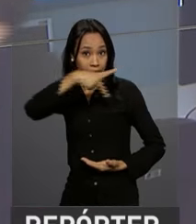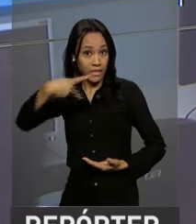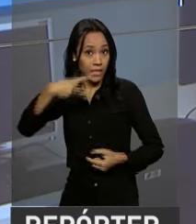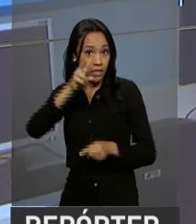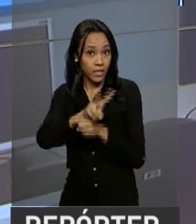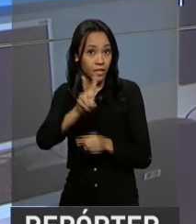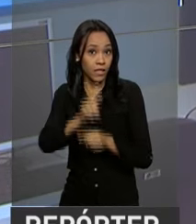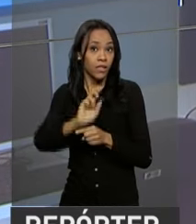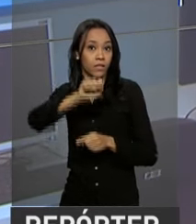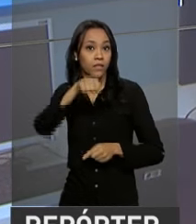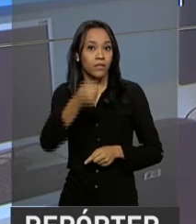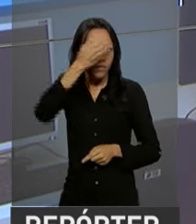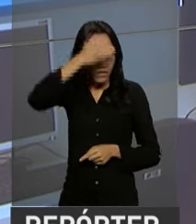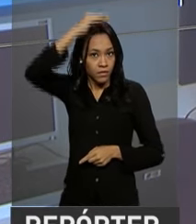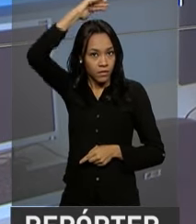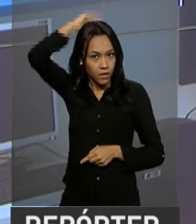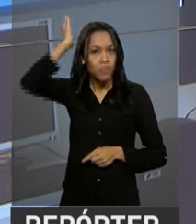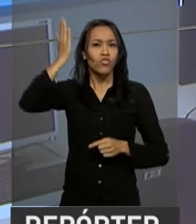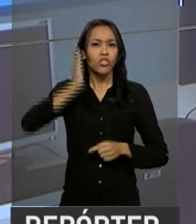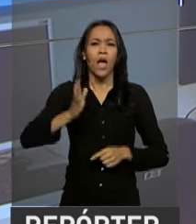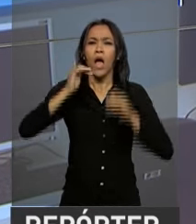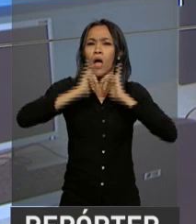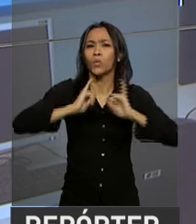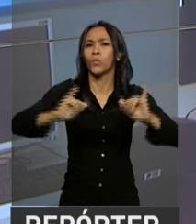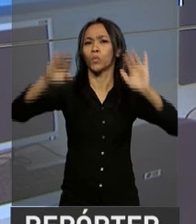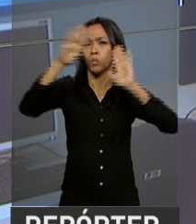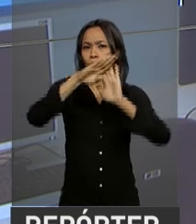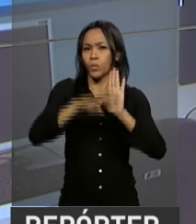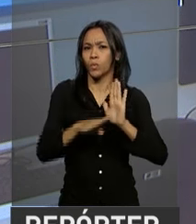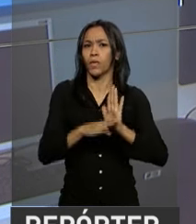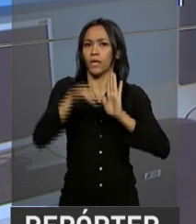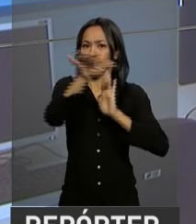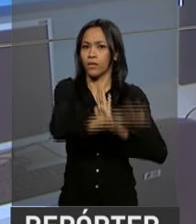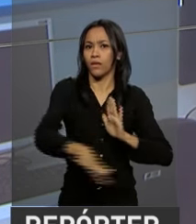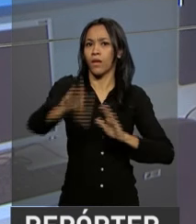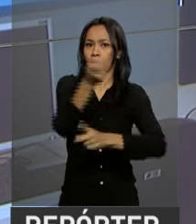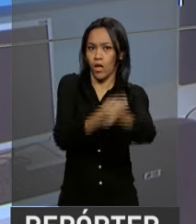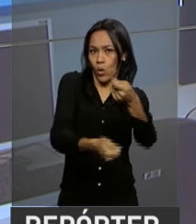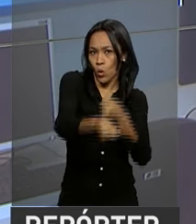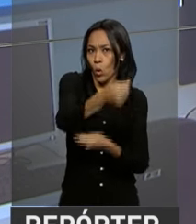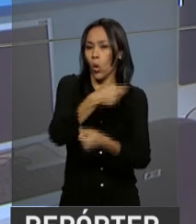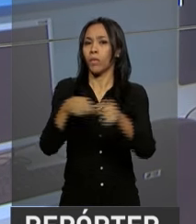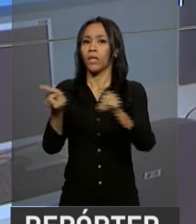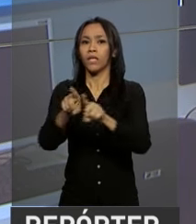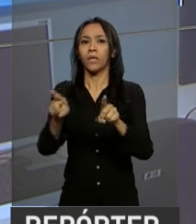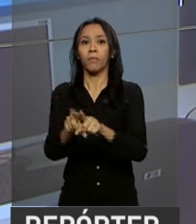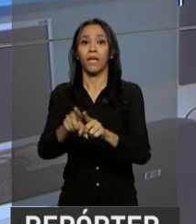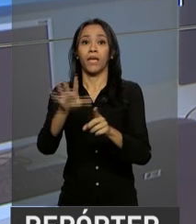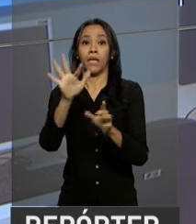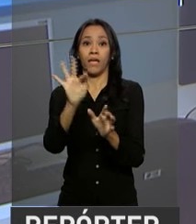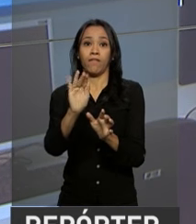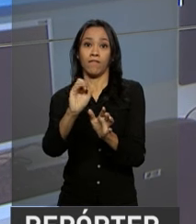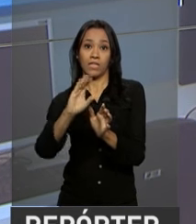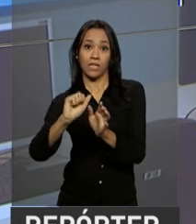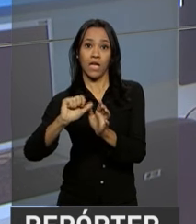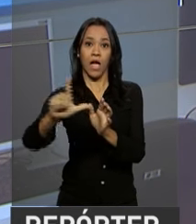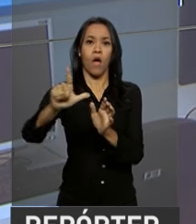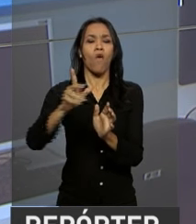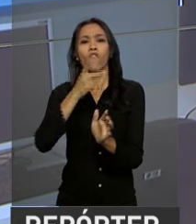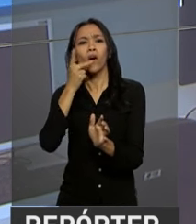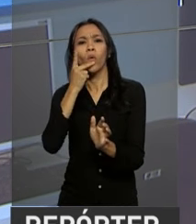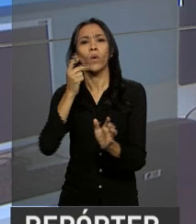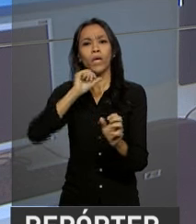presidente interino Michel Temer anunciou medidas econômicas e fiscais para retomar o crescimento do país. Ele afirmou que a reforma